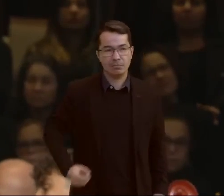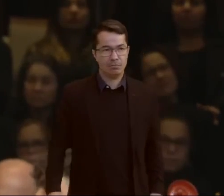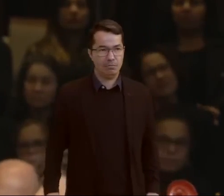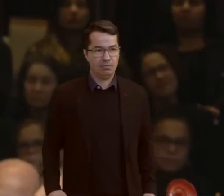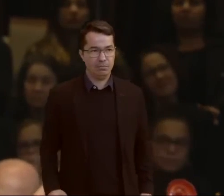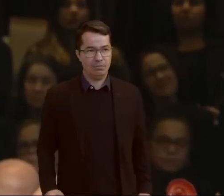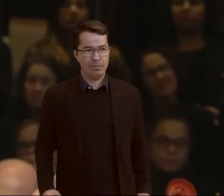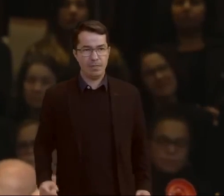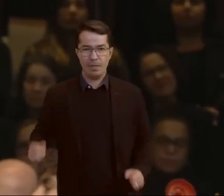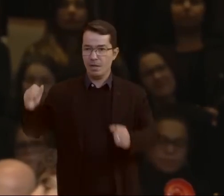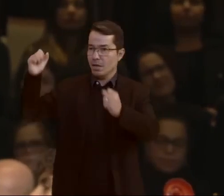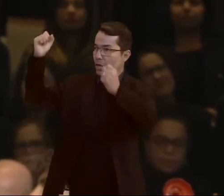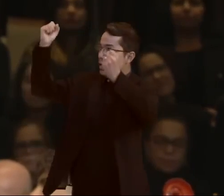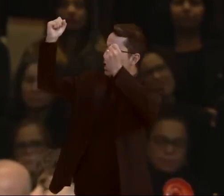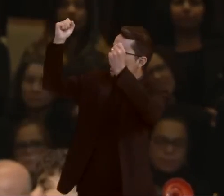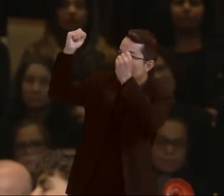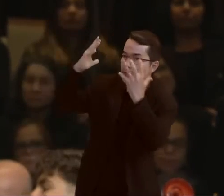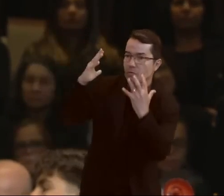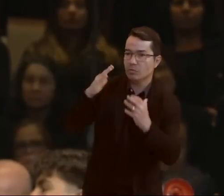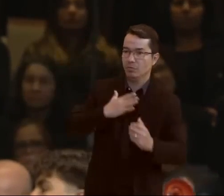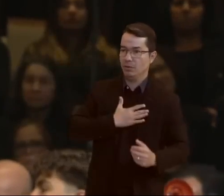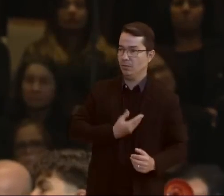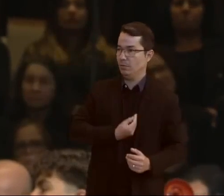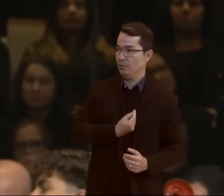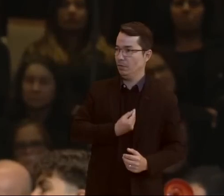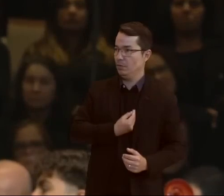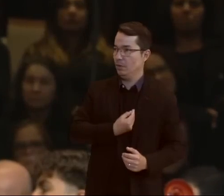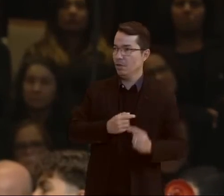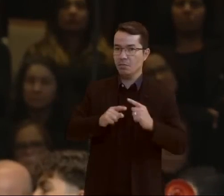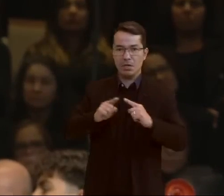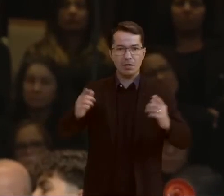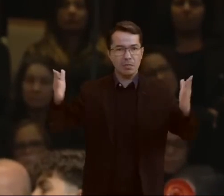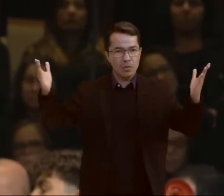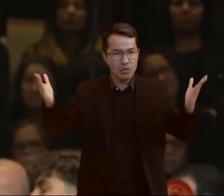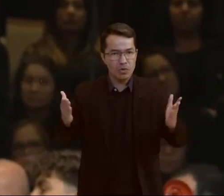para me abençoar. E cada dia,